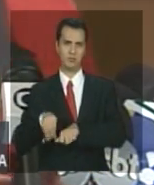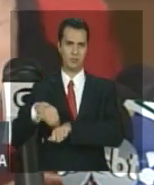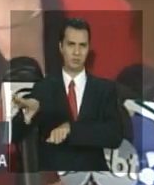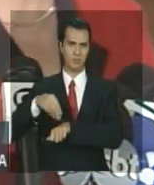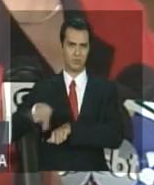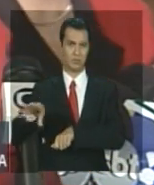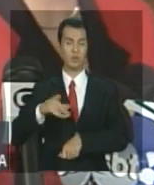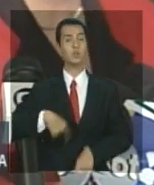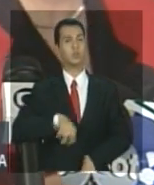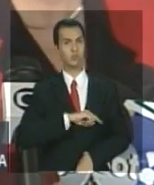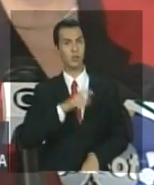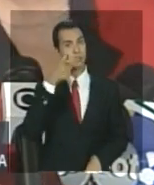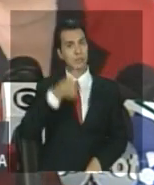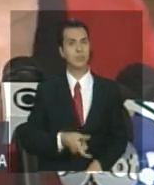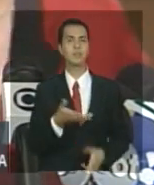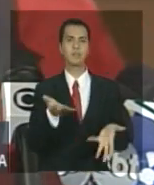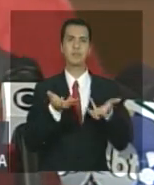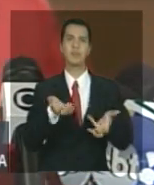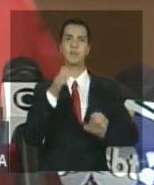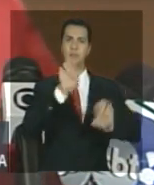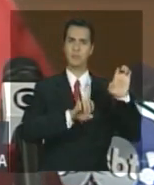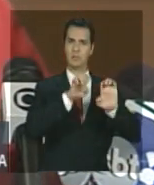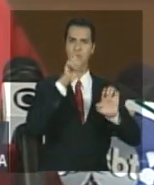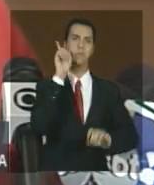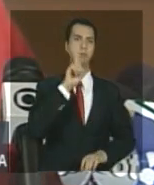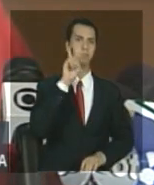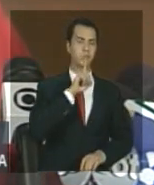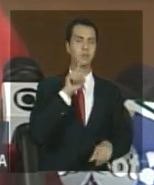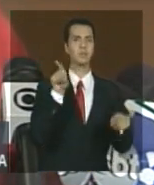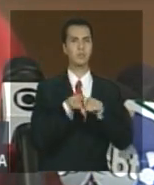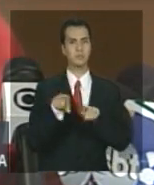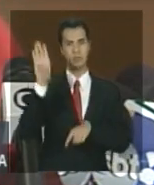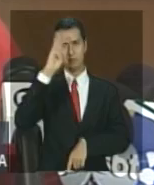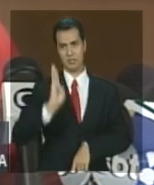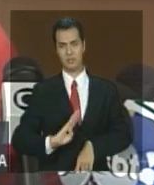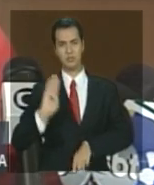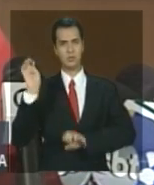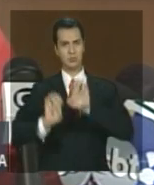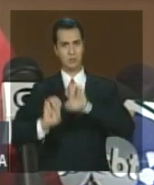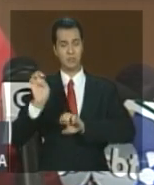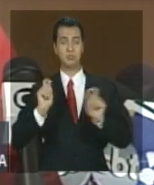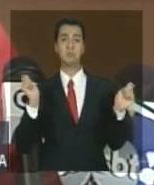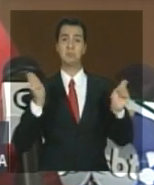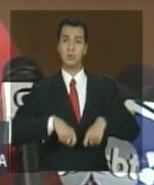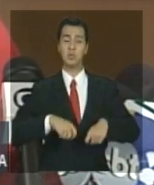e os empresários americanos estabeleçam discussões a respeito de